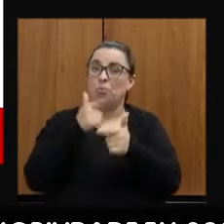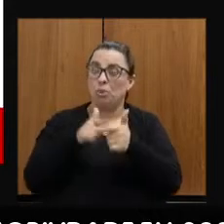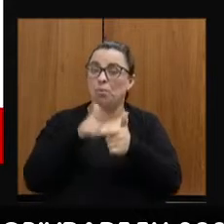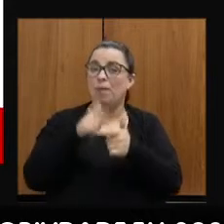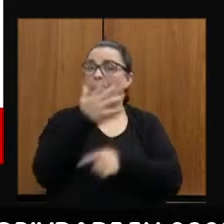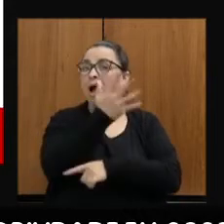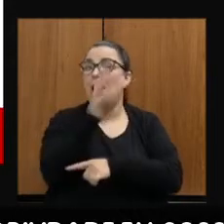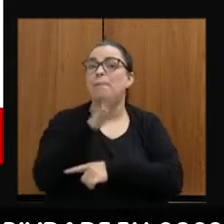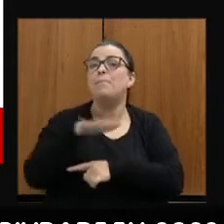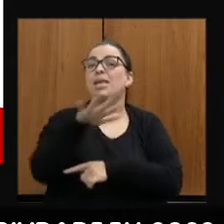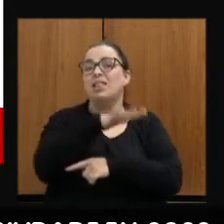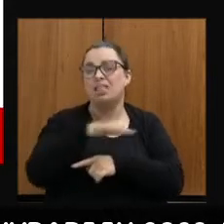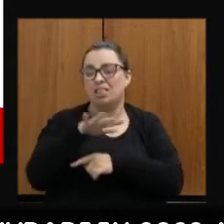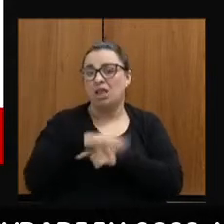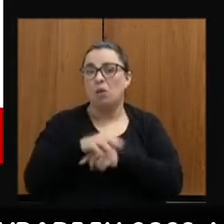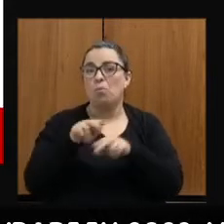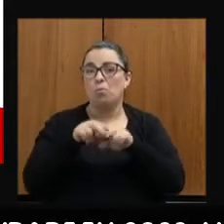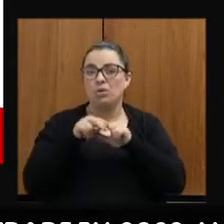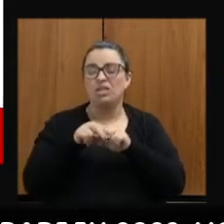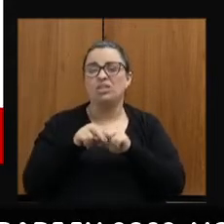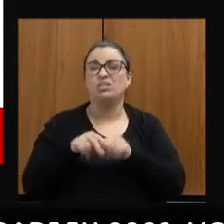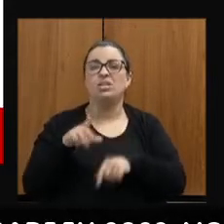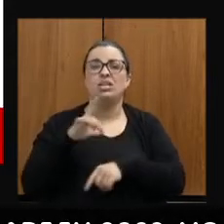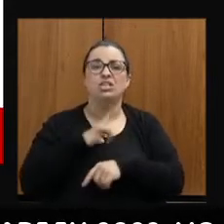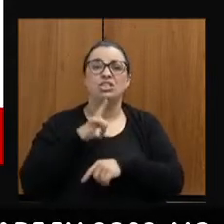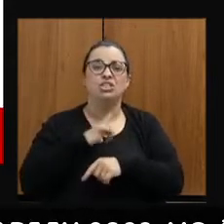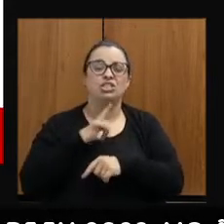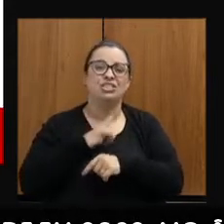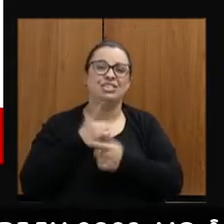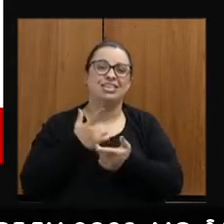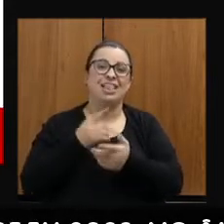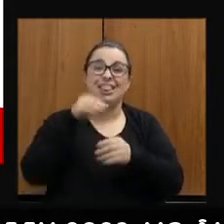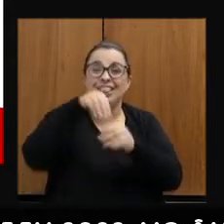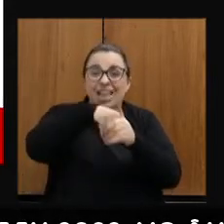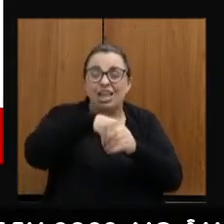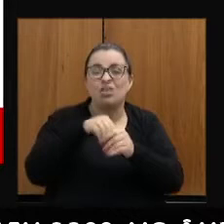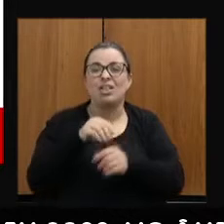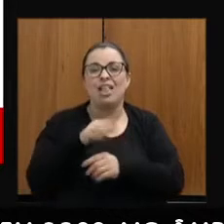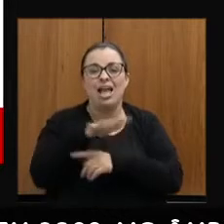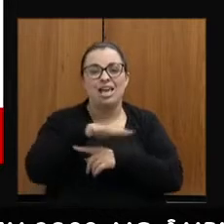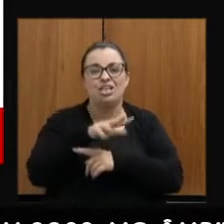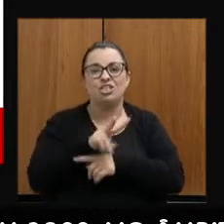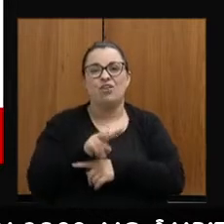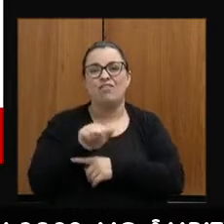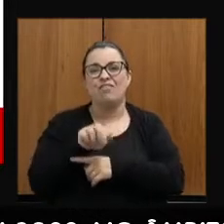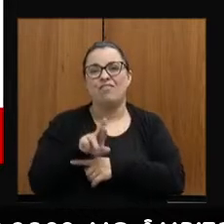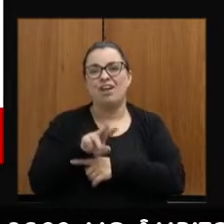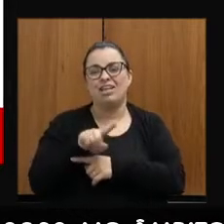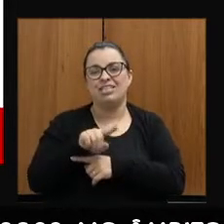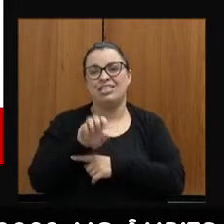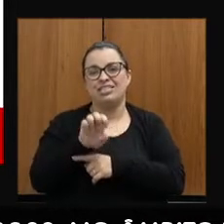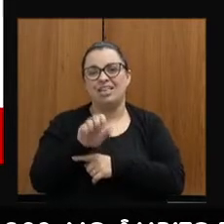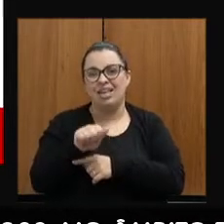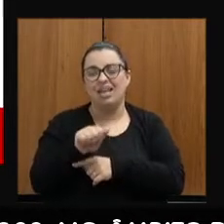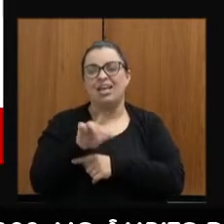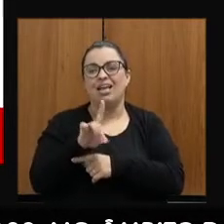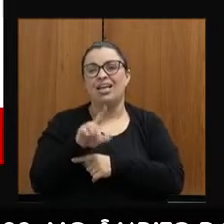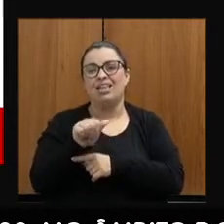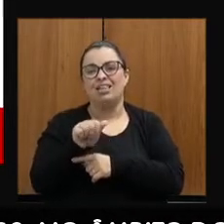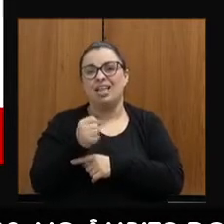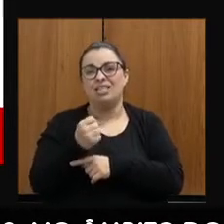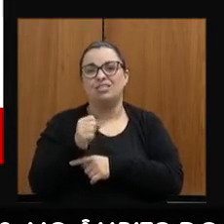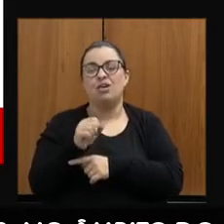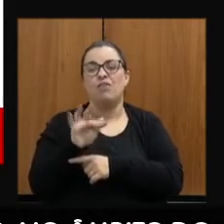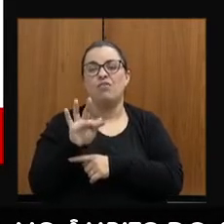mencionei que ele cruzava a Várzea das Flores E aí o problema não a cruzava das coisas mas é